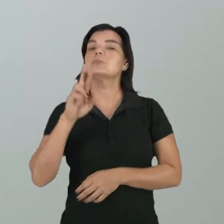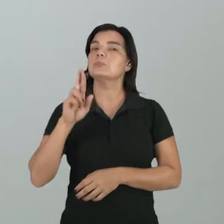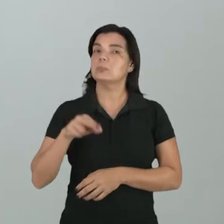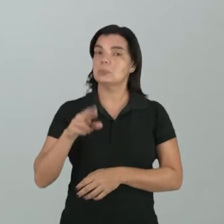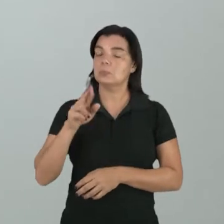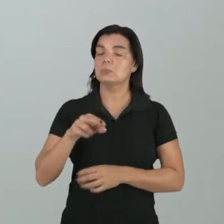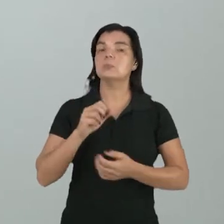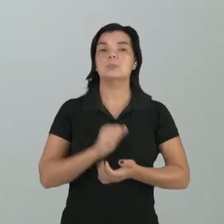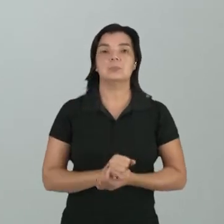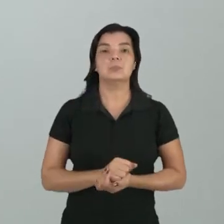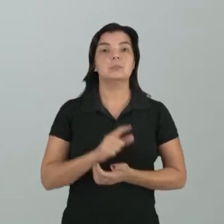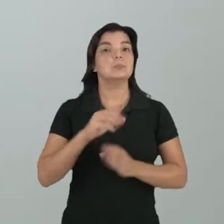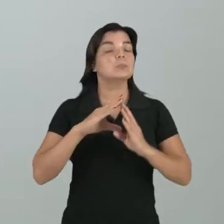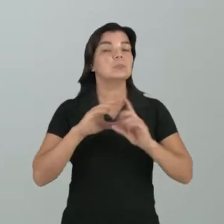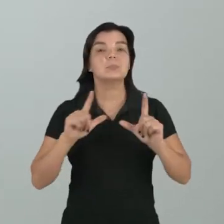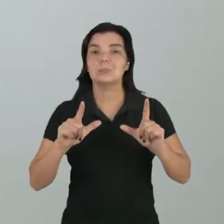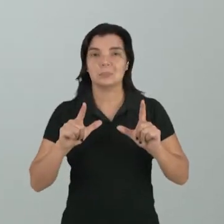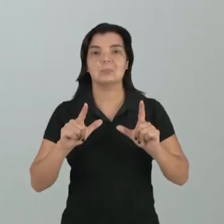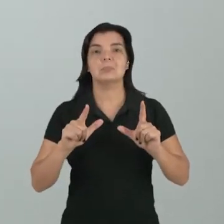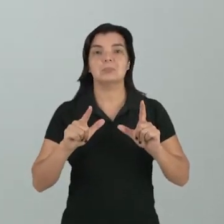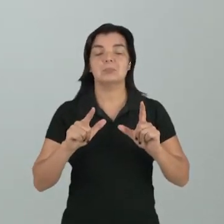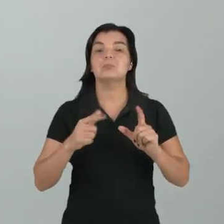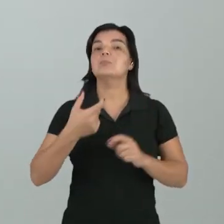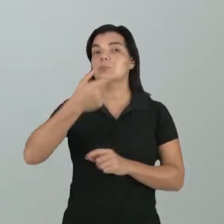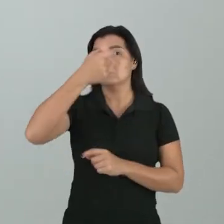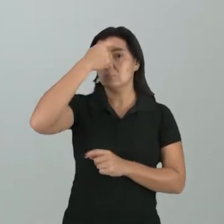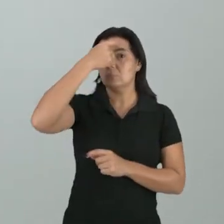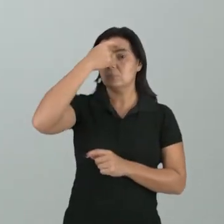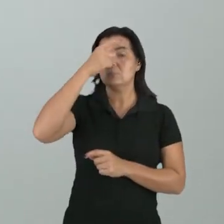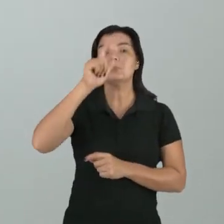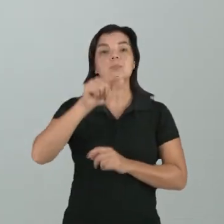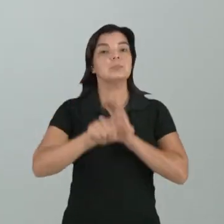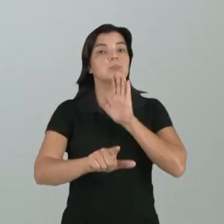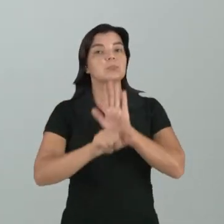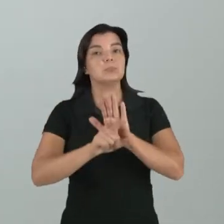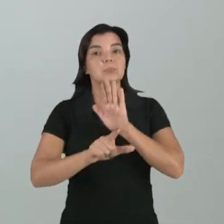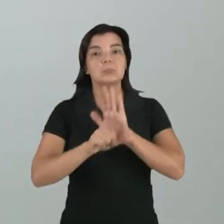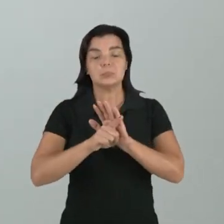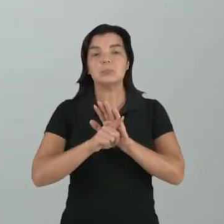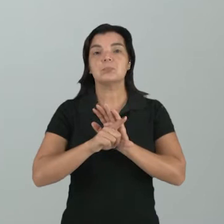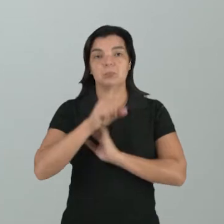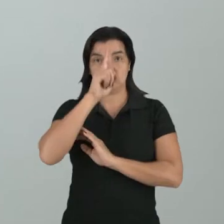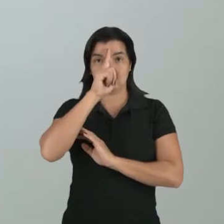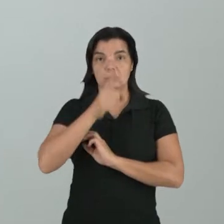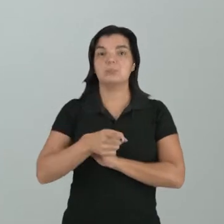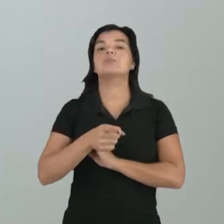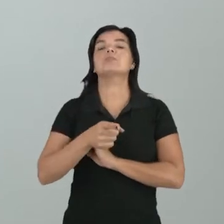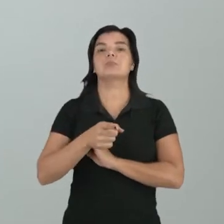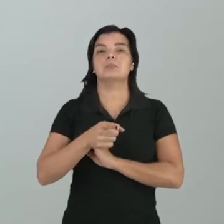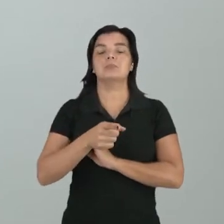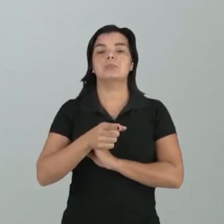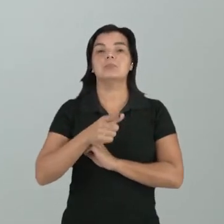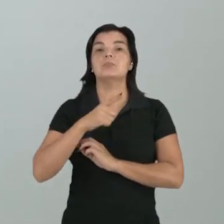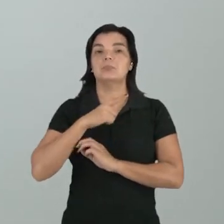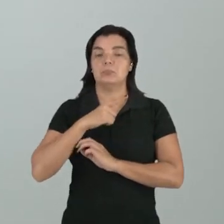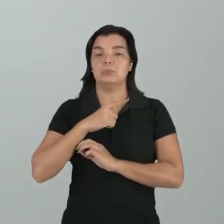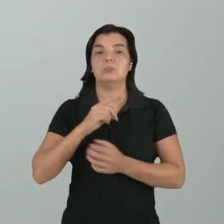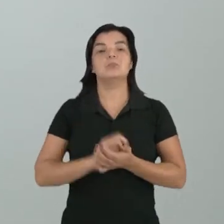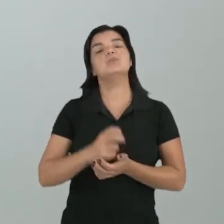razão. Razão é lógico, é racional, é uma lei, é uma ordem que vem